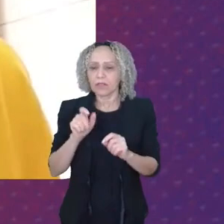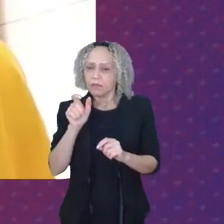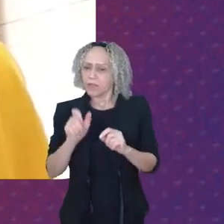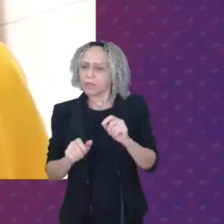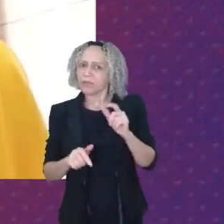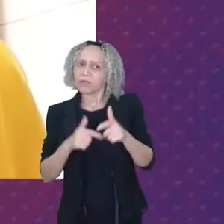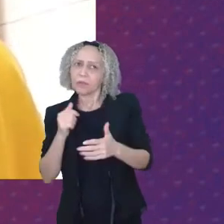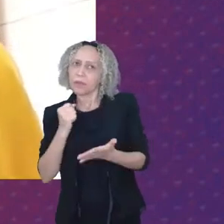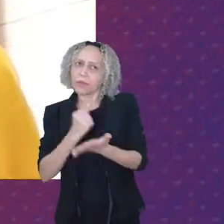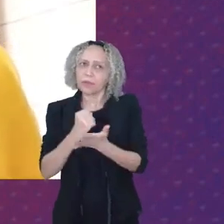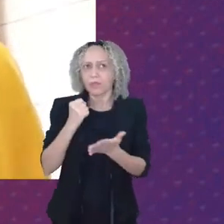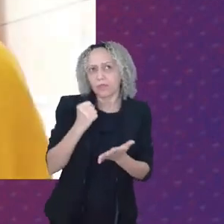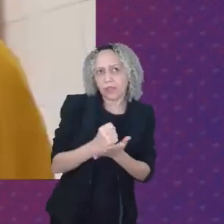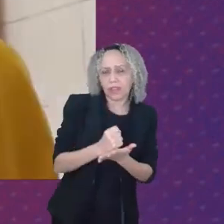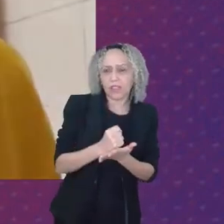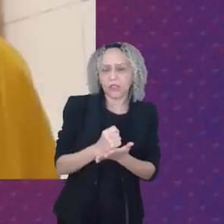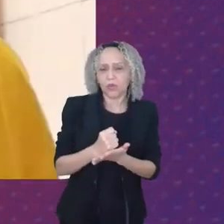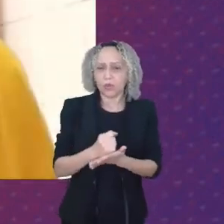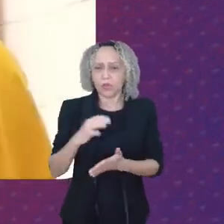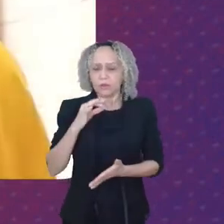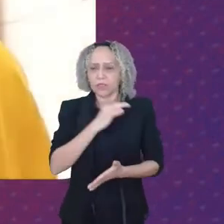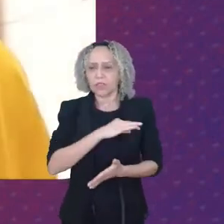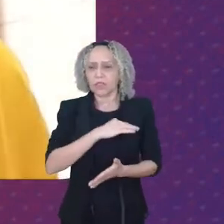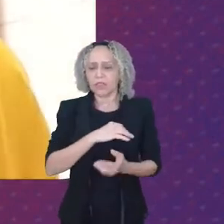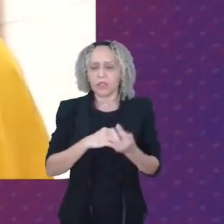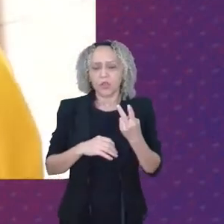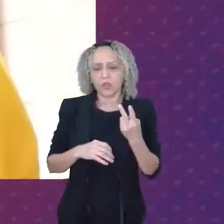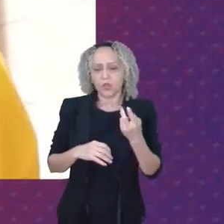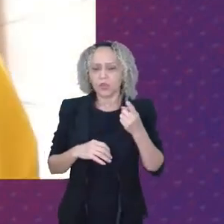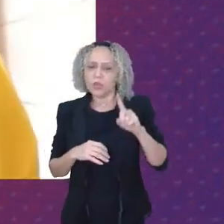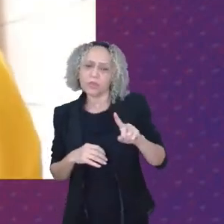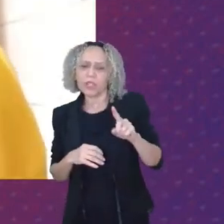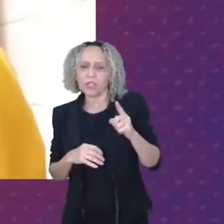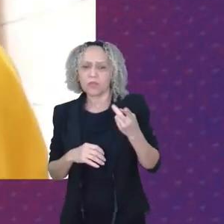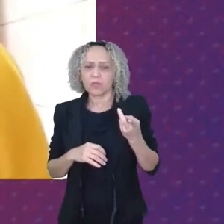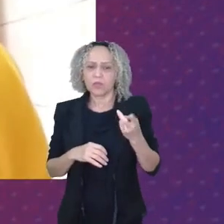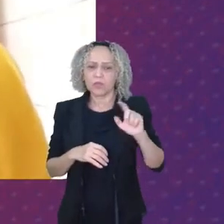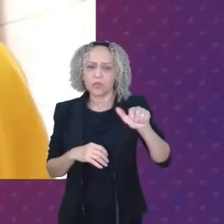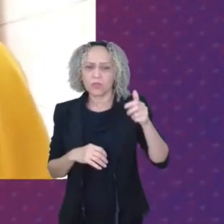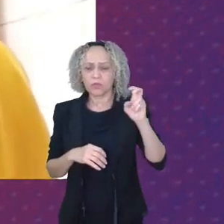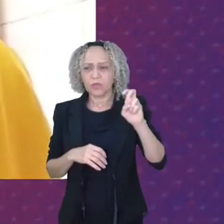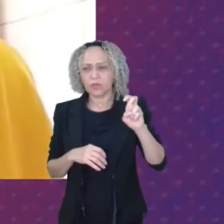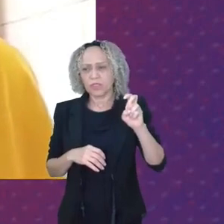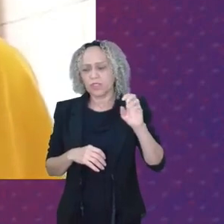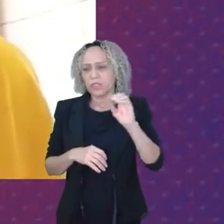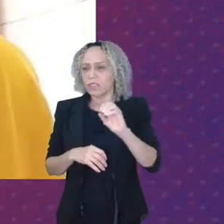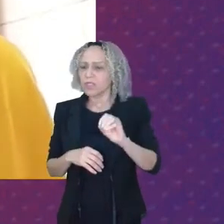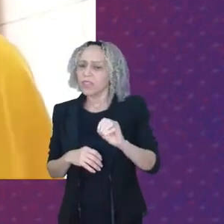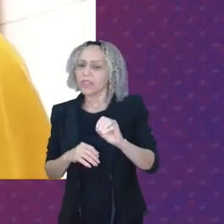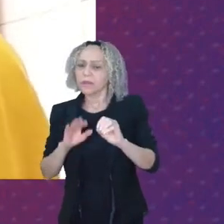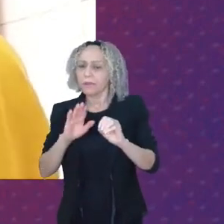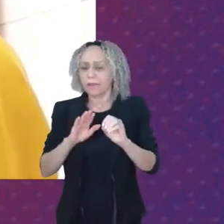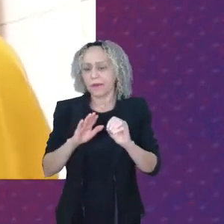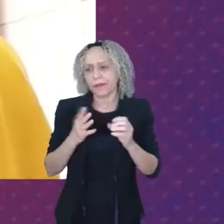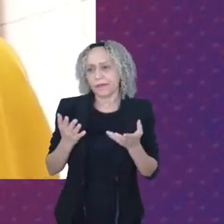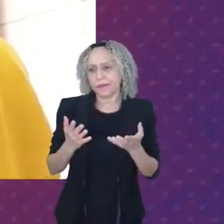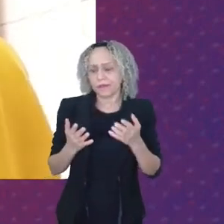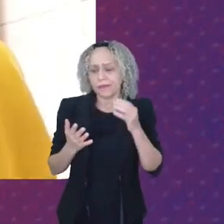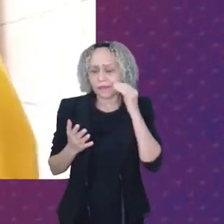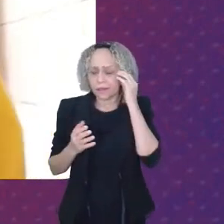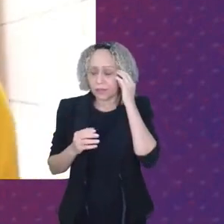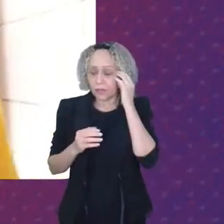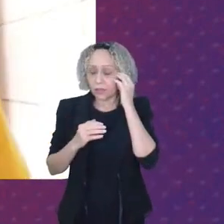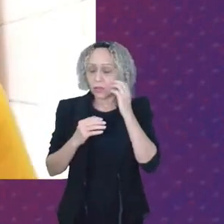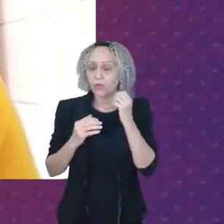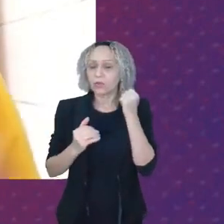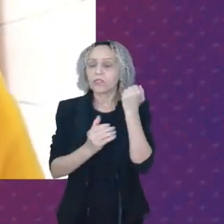de 2.000, 2.500, mas quando ela vai acessar o seguro-desemprego, ela só tem direito a 3 parcelas no valor do salário. E aí,